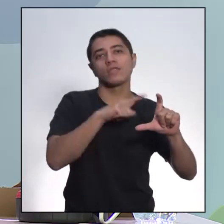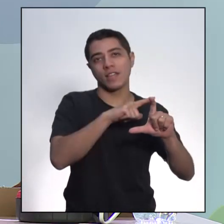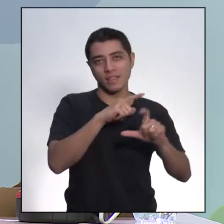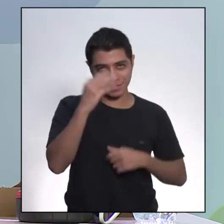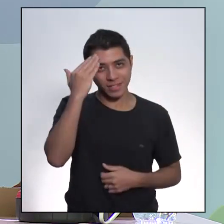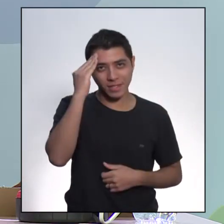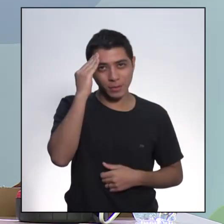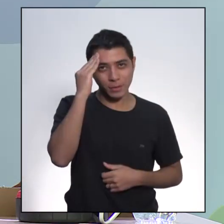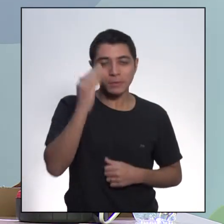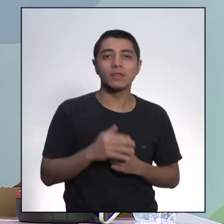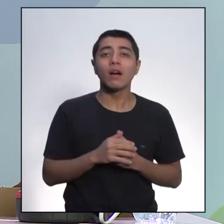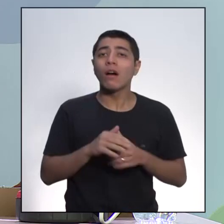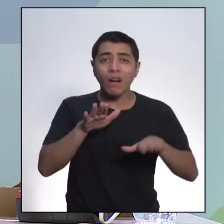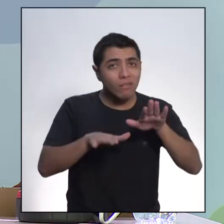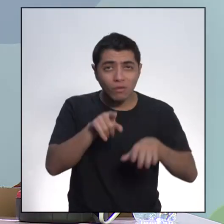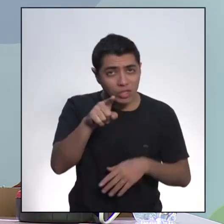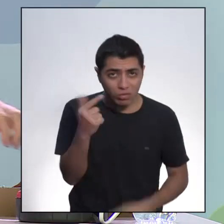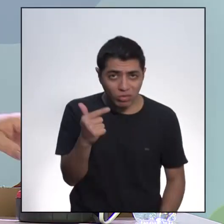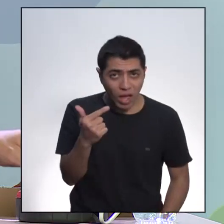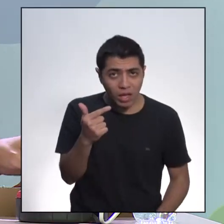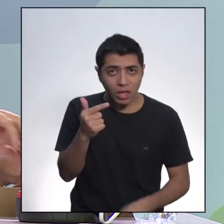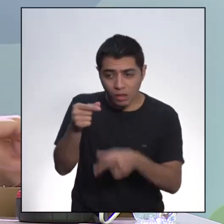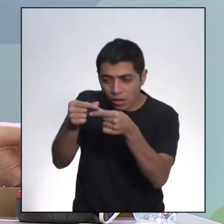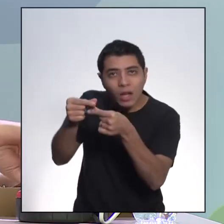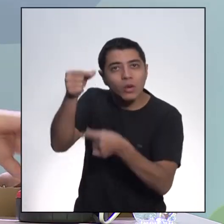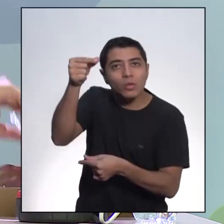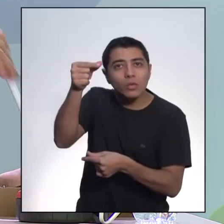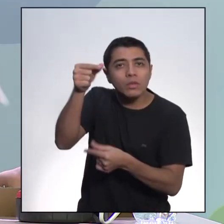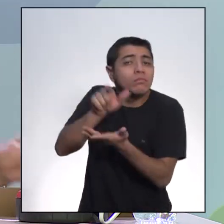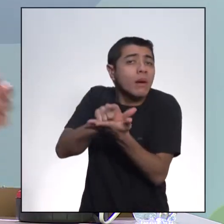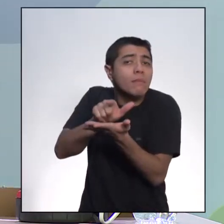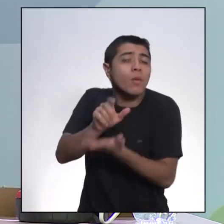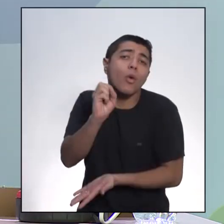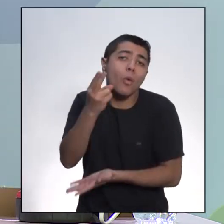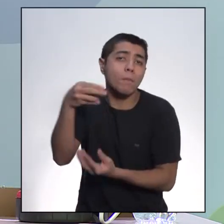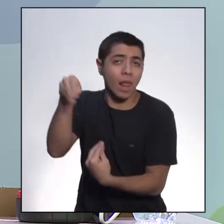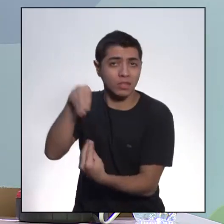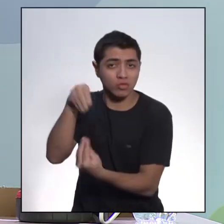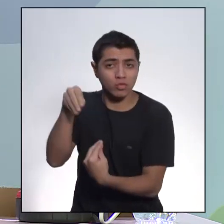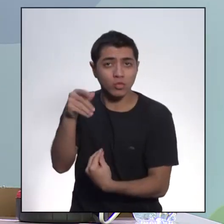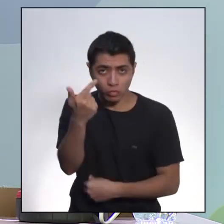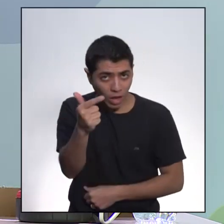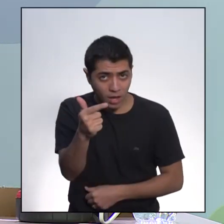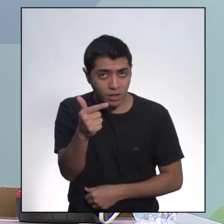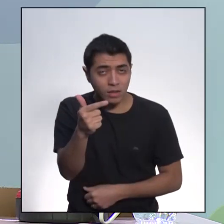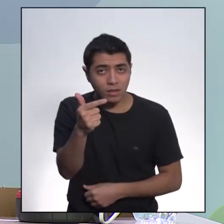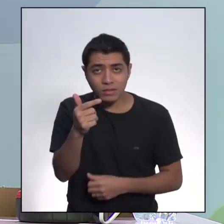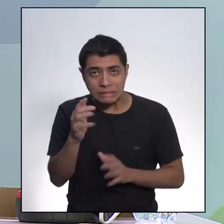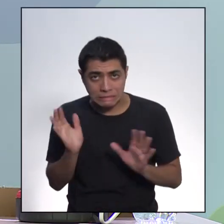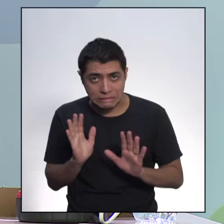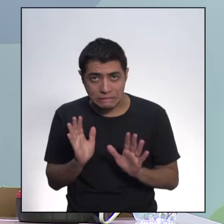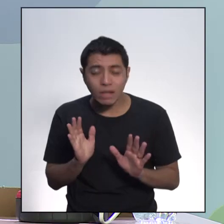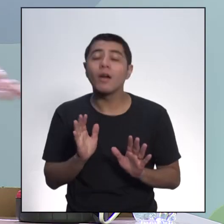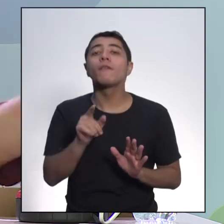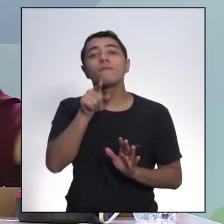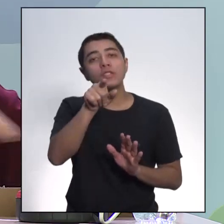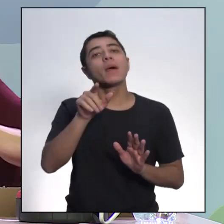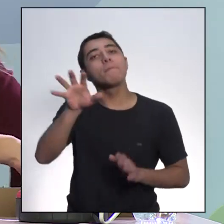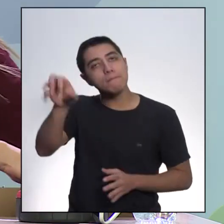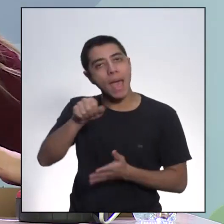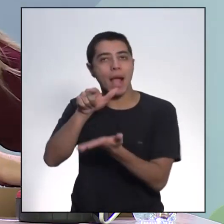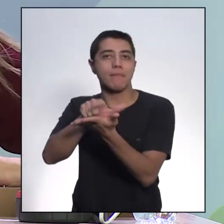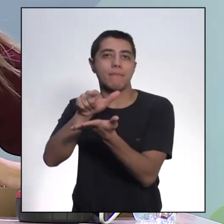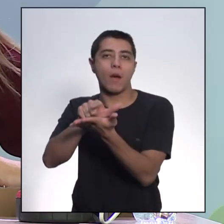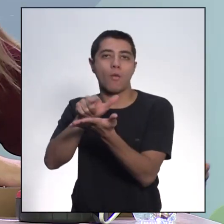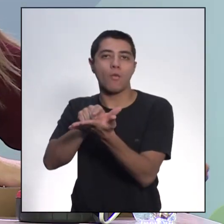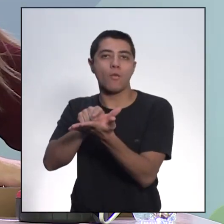esse canudinho aí, ou de papel, ou de plástico. Você pode fazer um canudinho de papel. Tá? Eu vou fazer